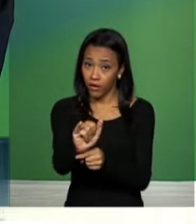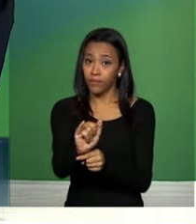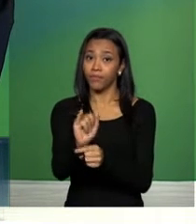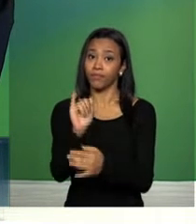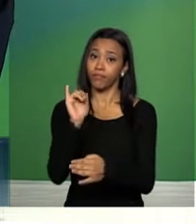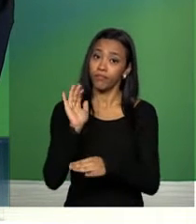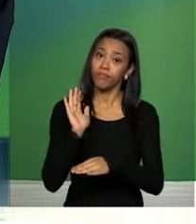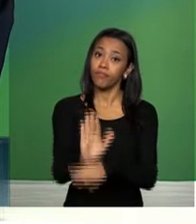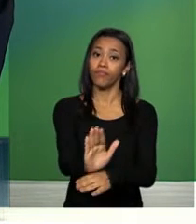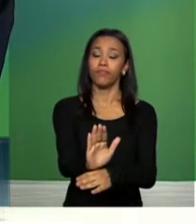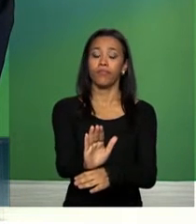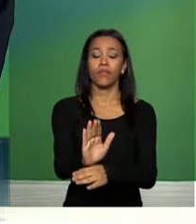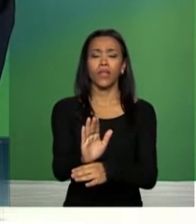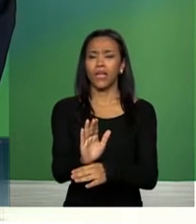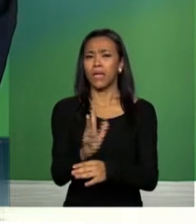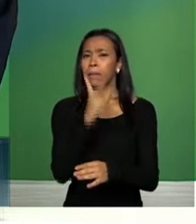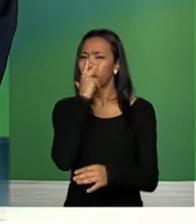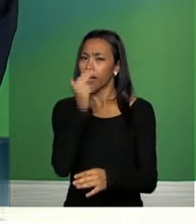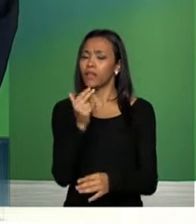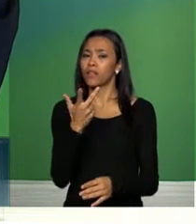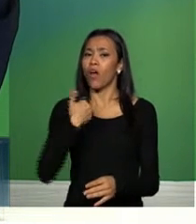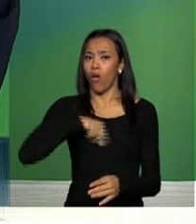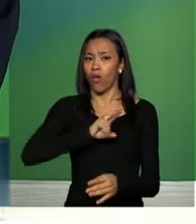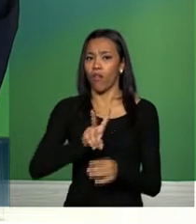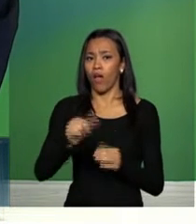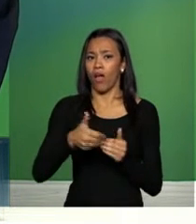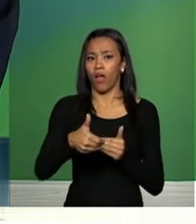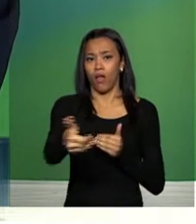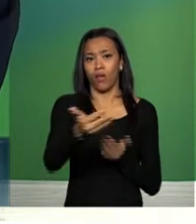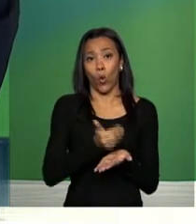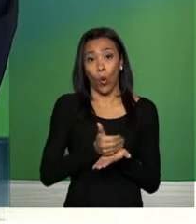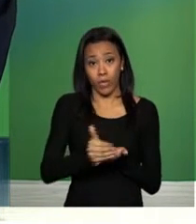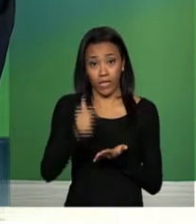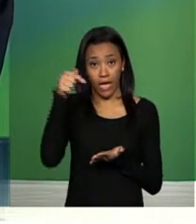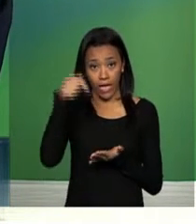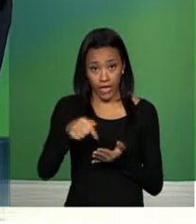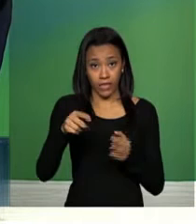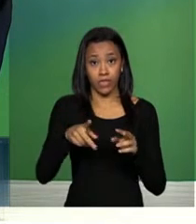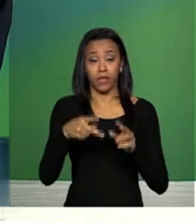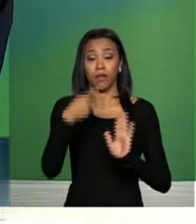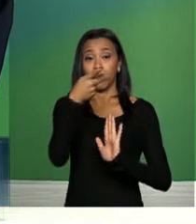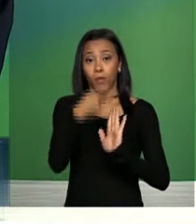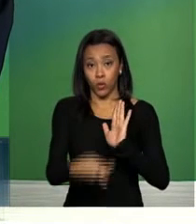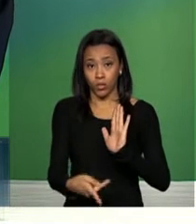E, ao que tudo indica, nós vamos iniciar esse projeto